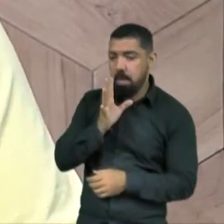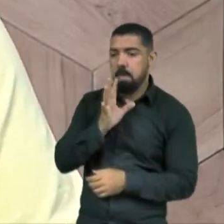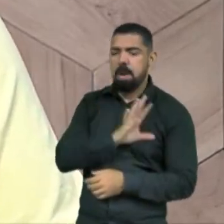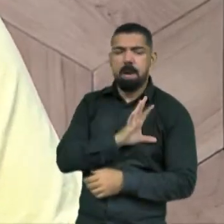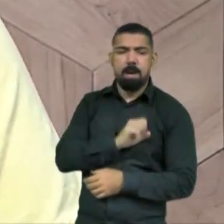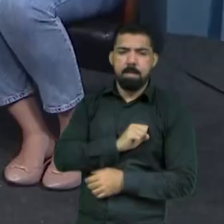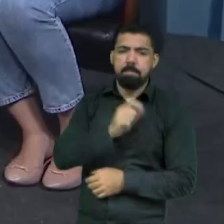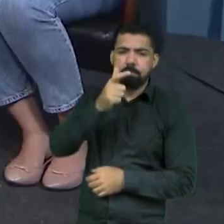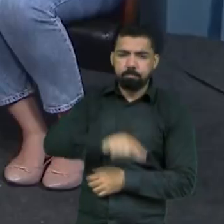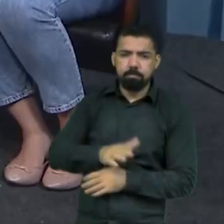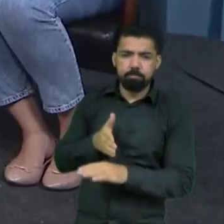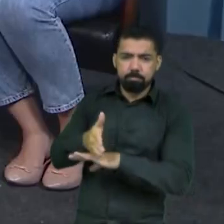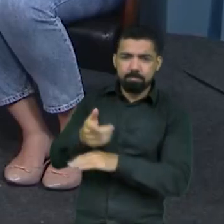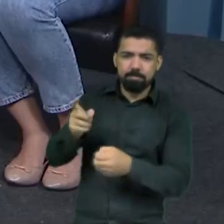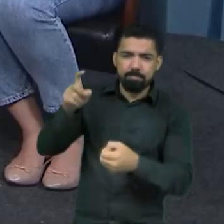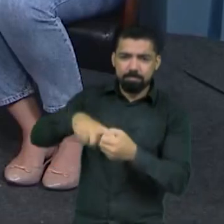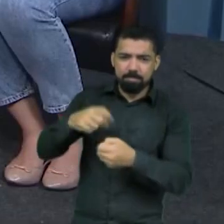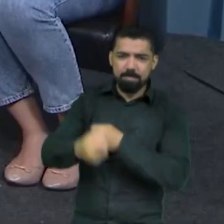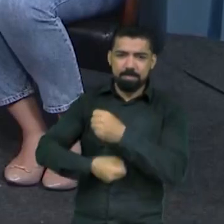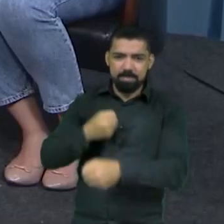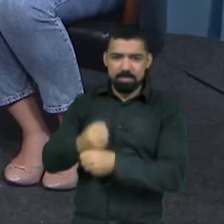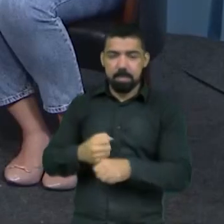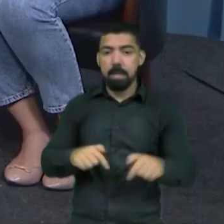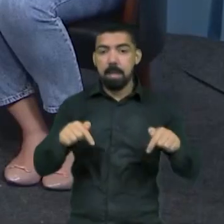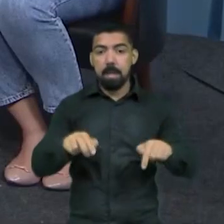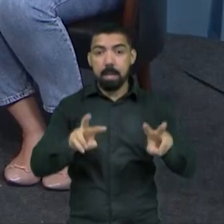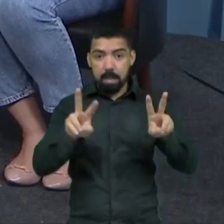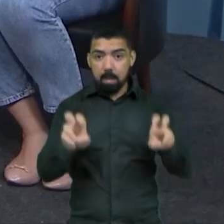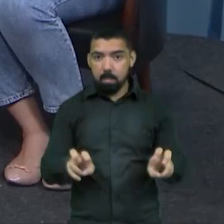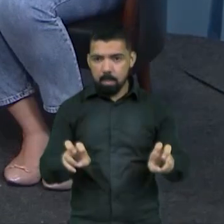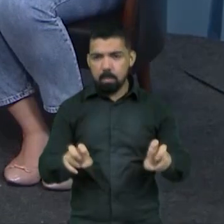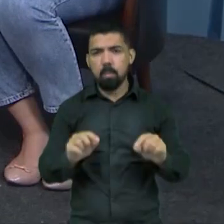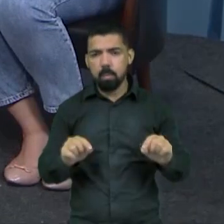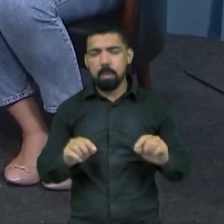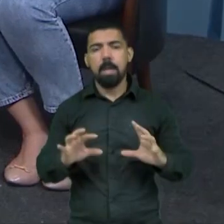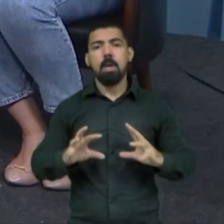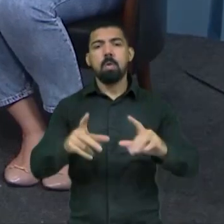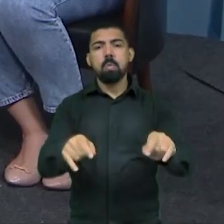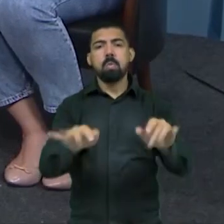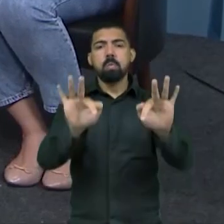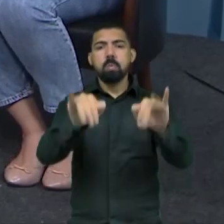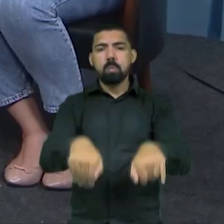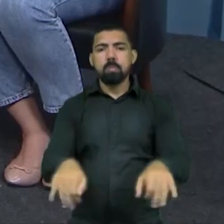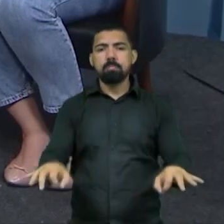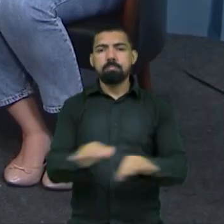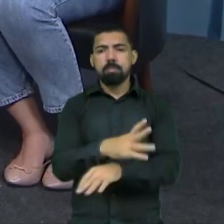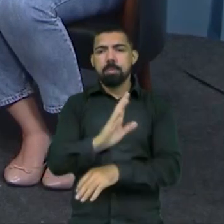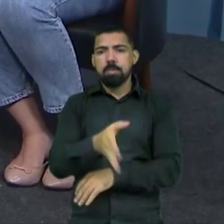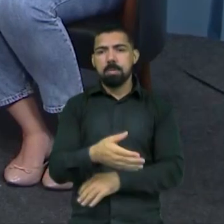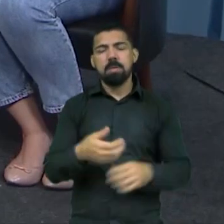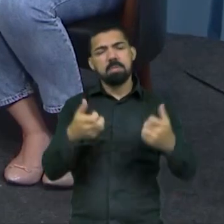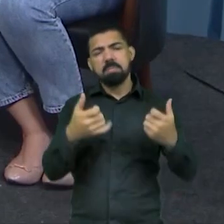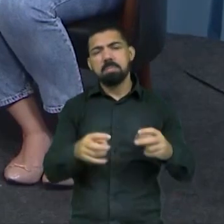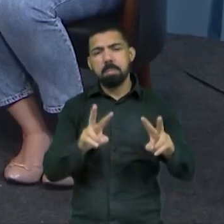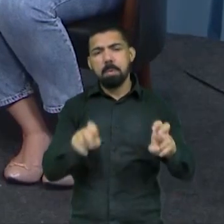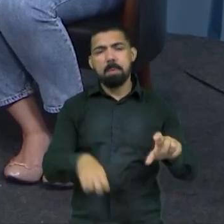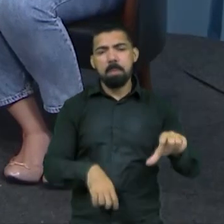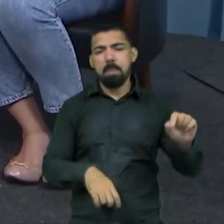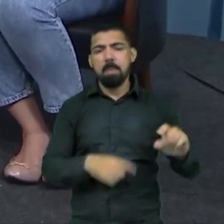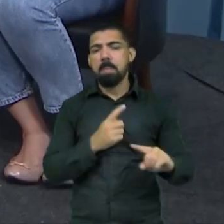prestigiar. Luiz, o tema este ano é Tudo Está Consumado, né? Me fala um pouquinho do tema,